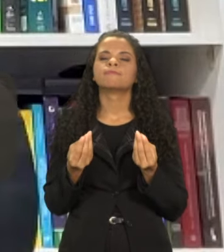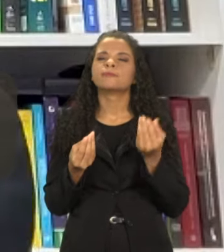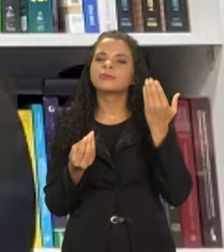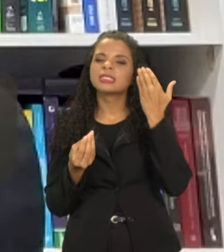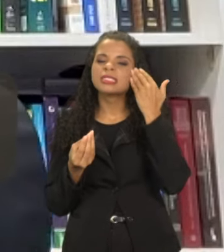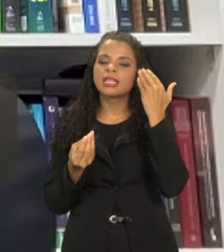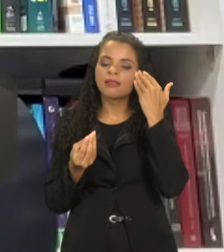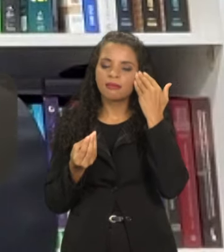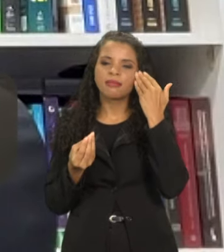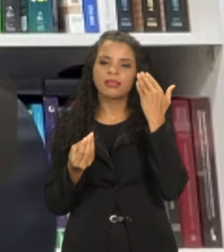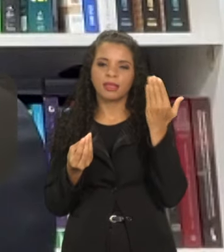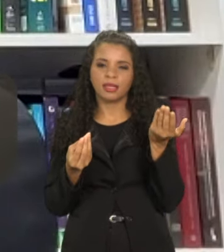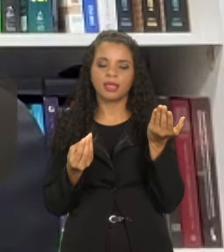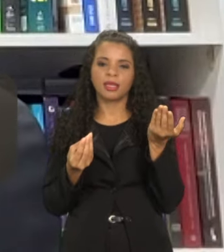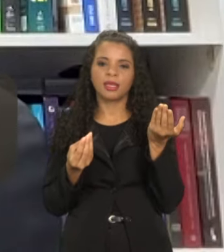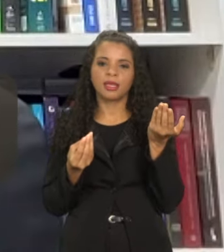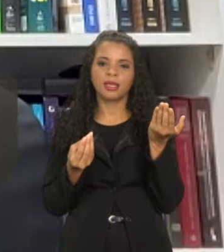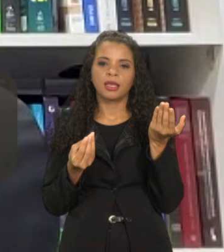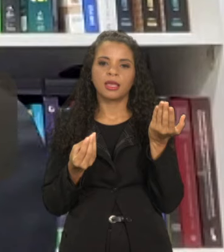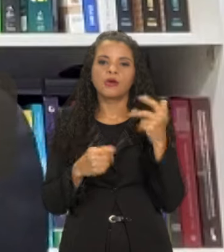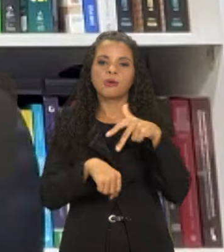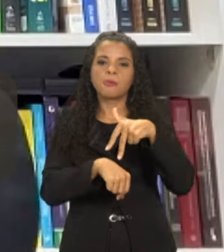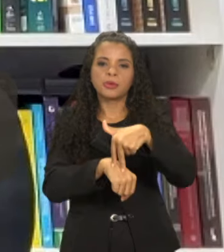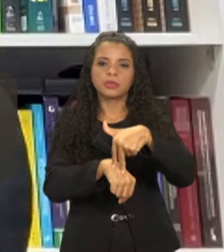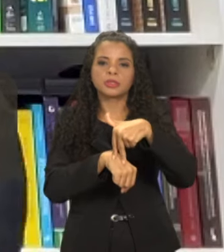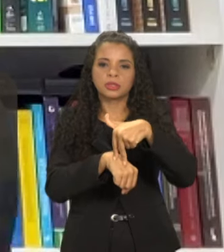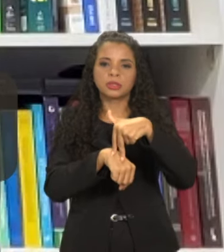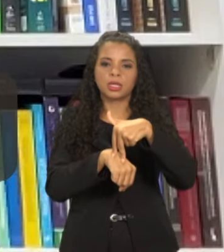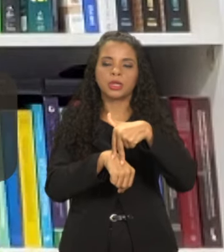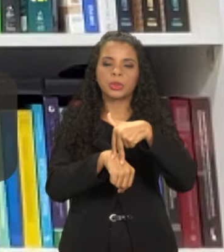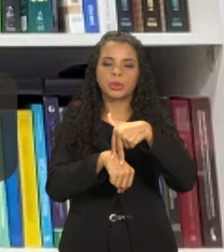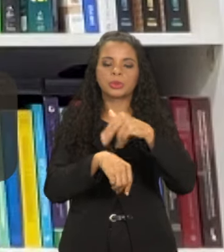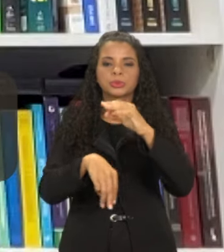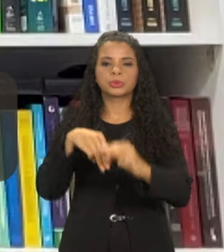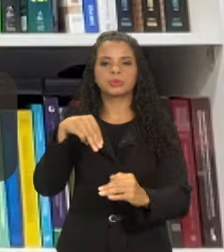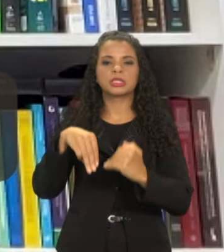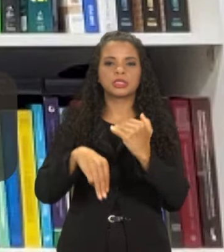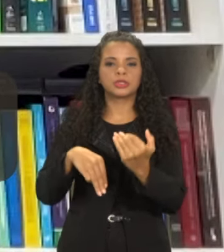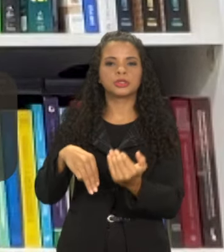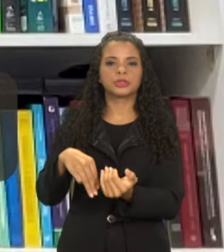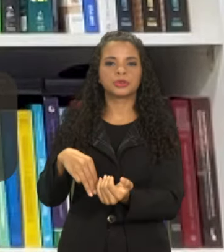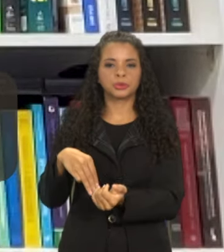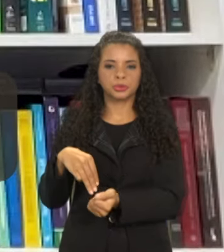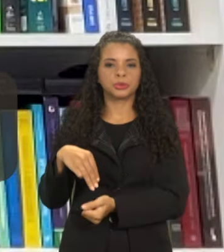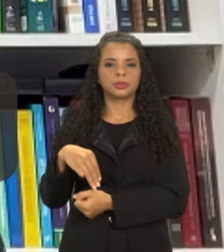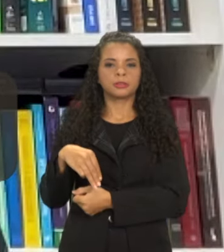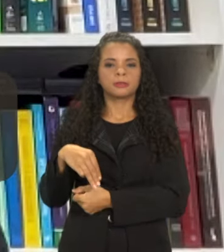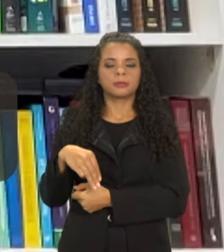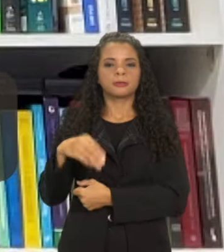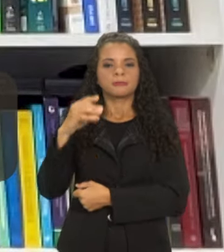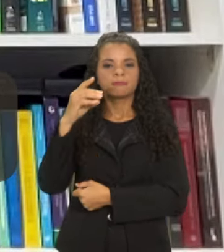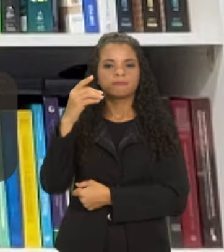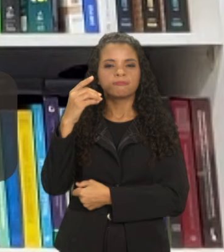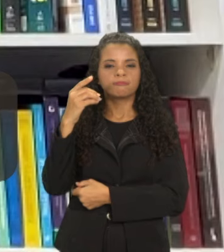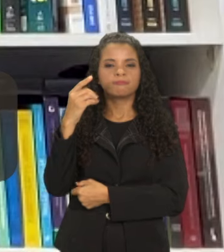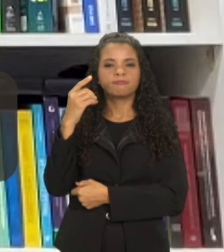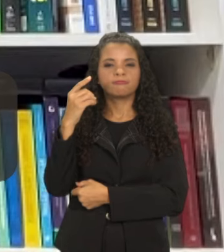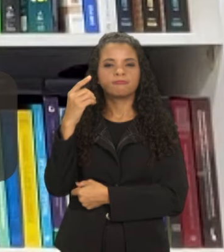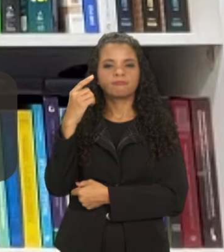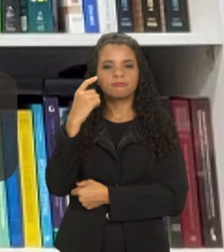a posição do ministro Cássio Nunes Marques é que a ciência, na